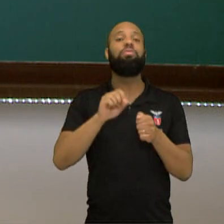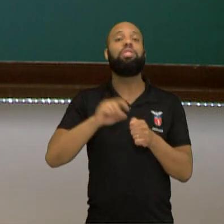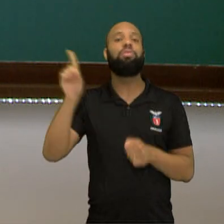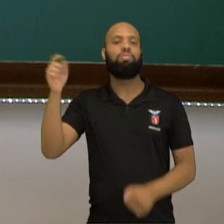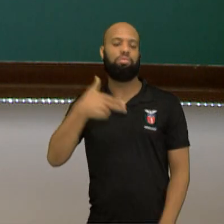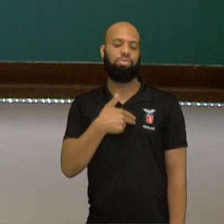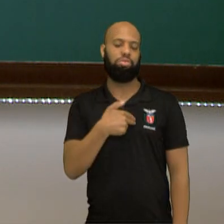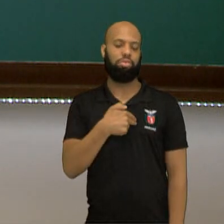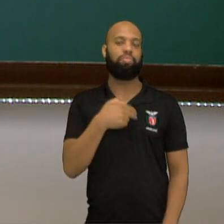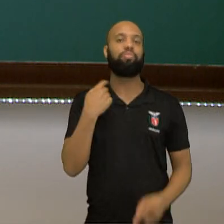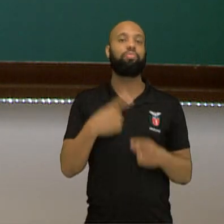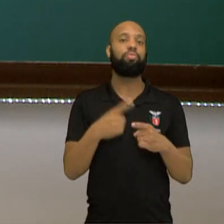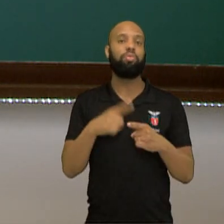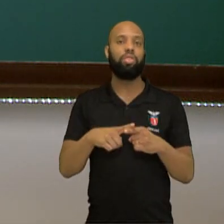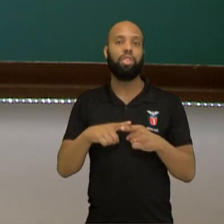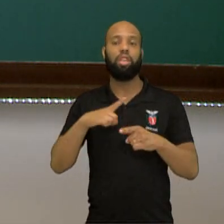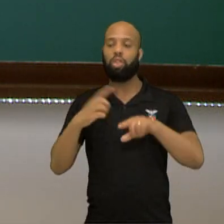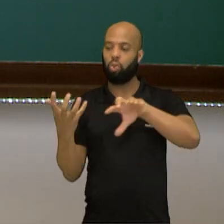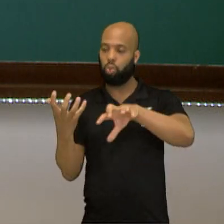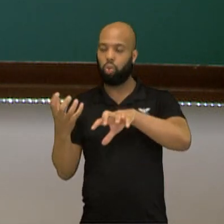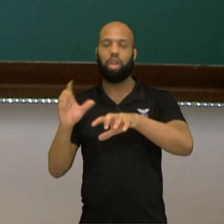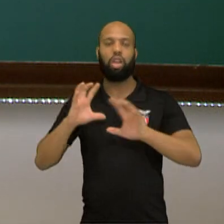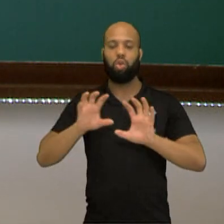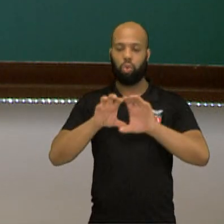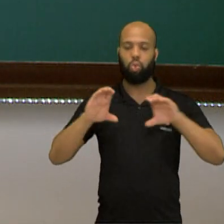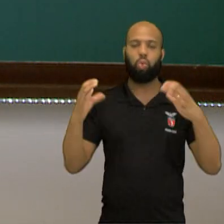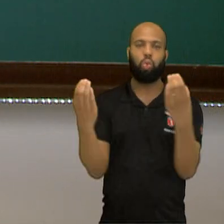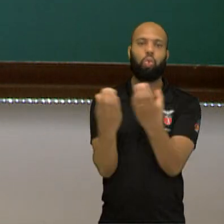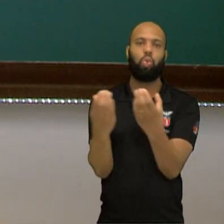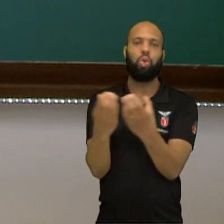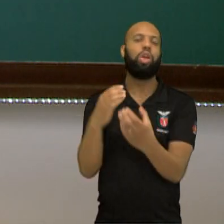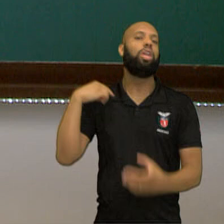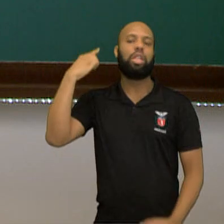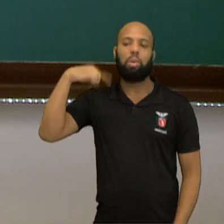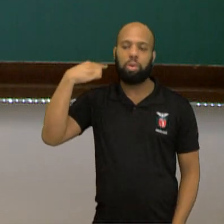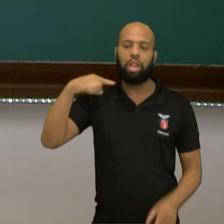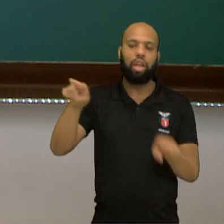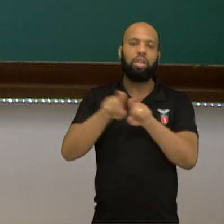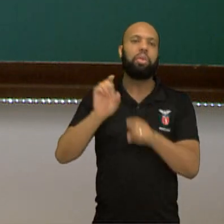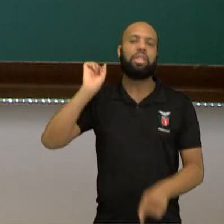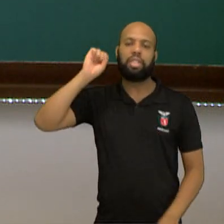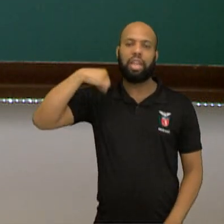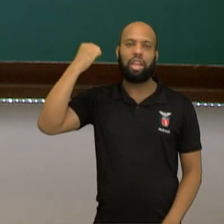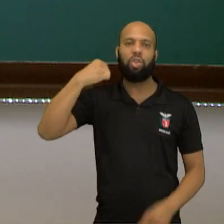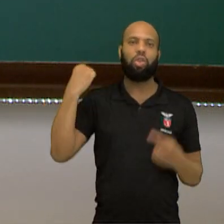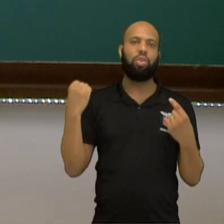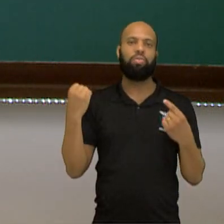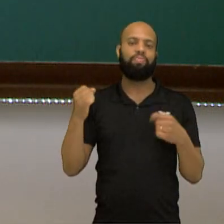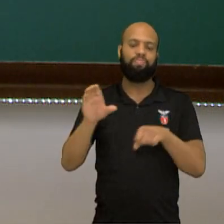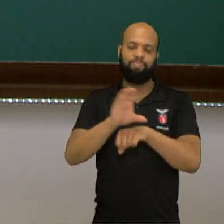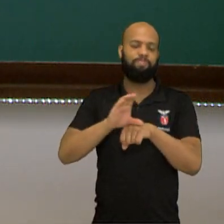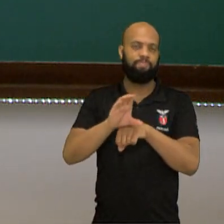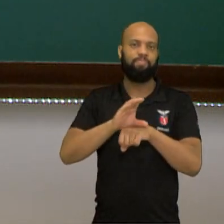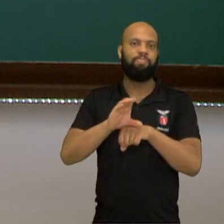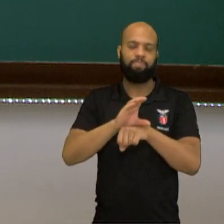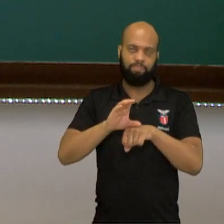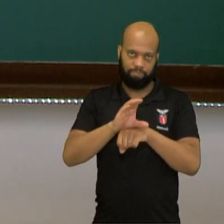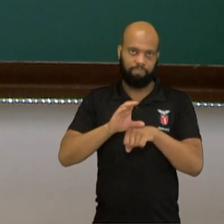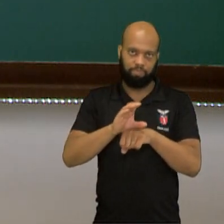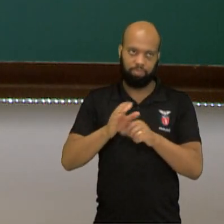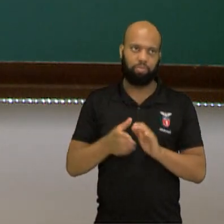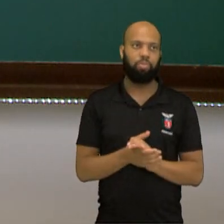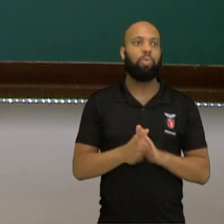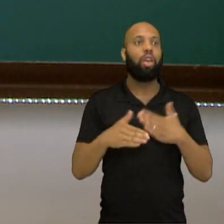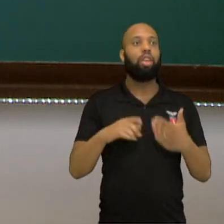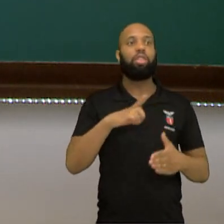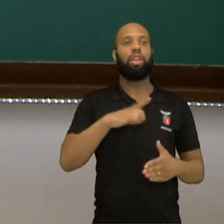porque o Congresso Nacional, Câmara dos Deputados e Senado estavam fechados pela Constituição. Determinou,